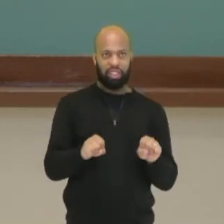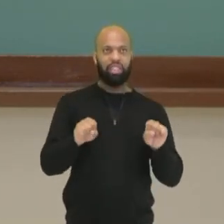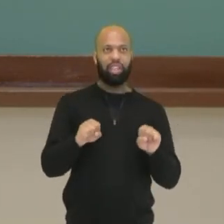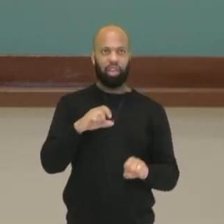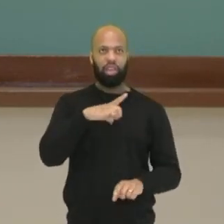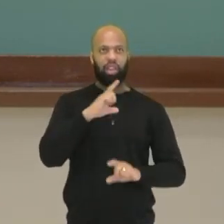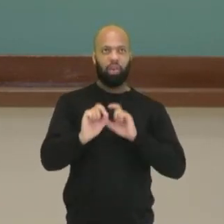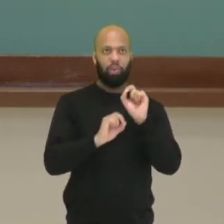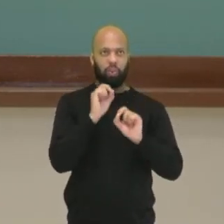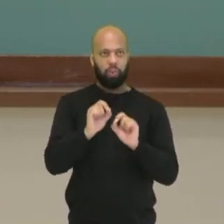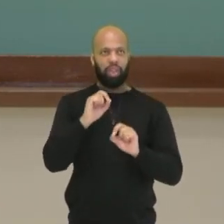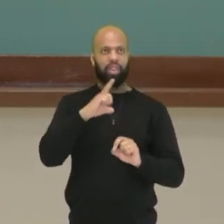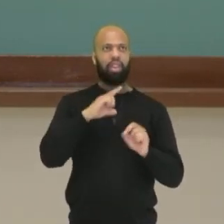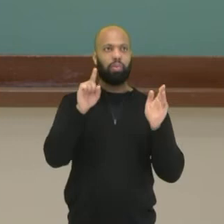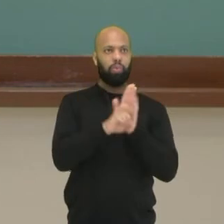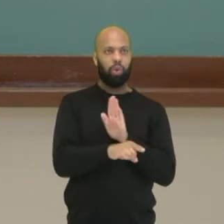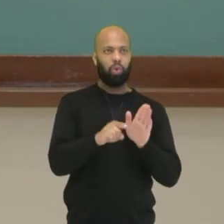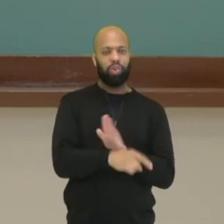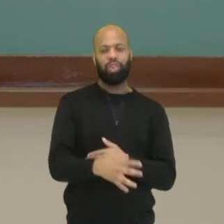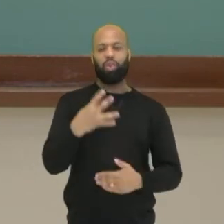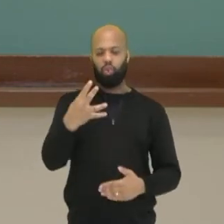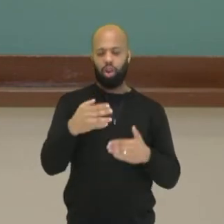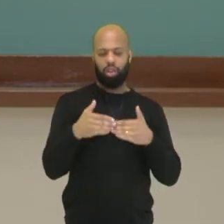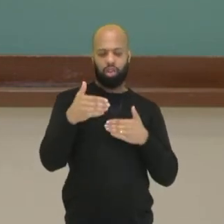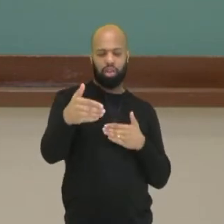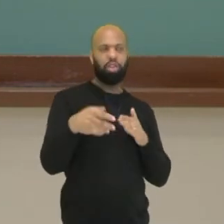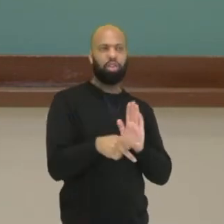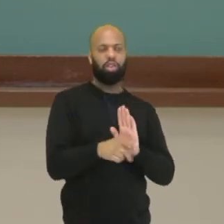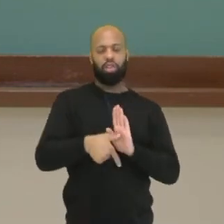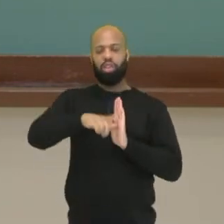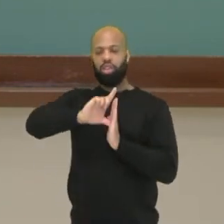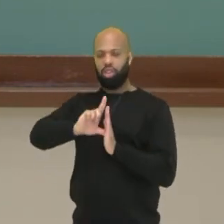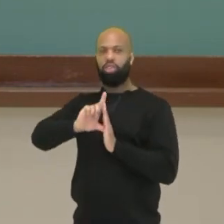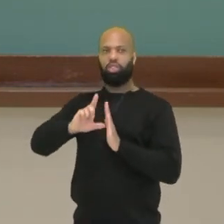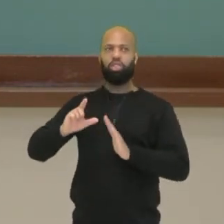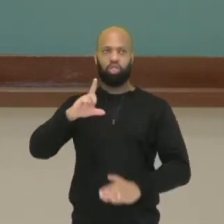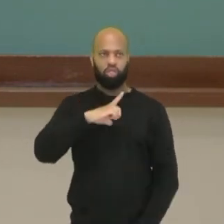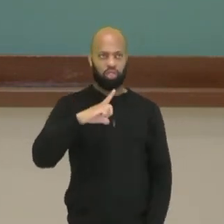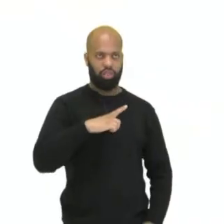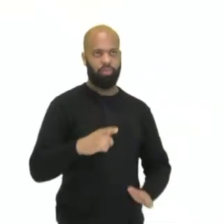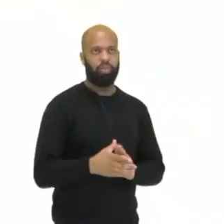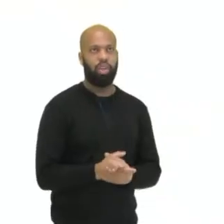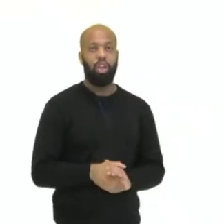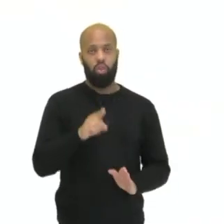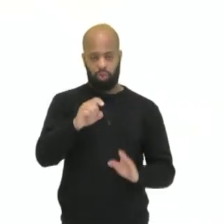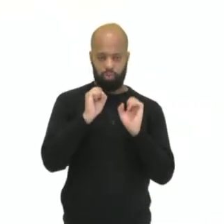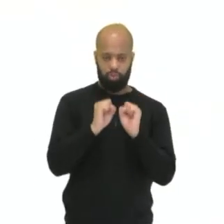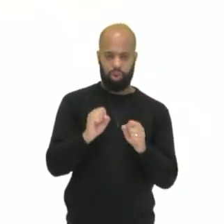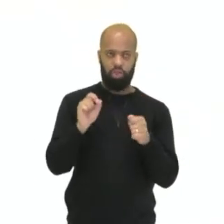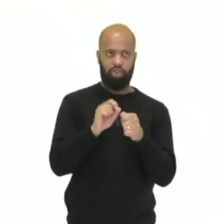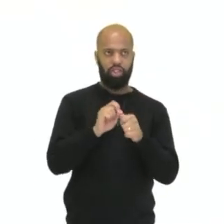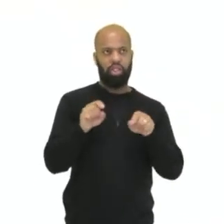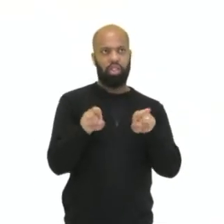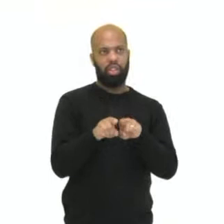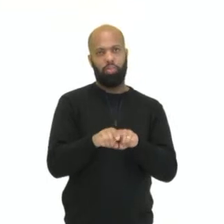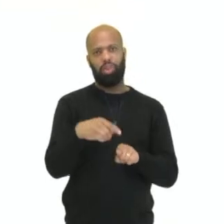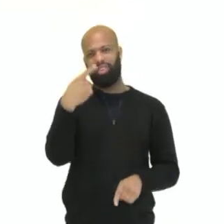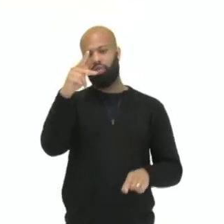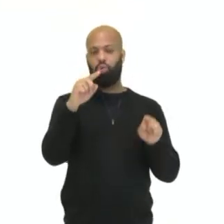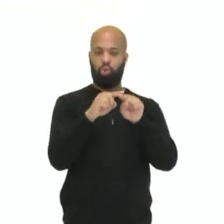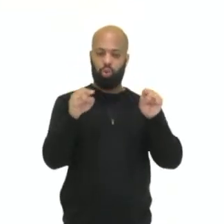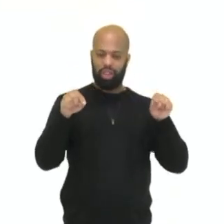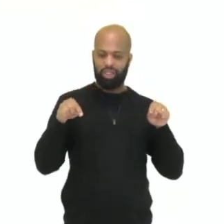ó, 4 perguntinhas a partir daquele ecossistema. Você pode fazer isso em laboratório do colégio também, tá,